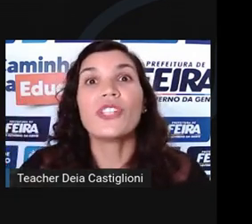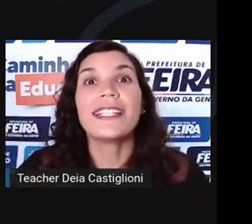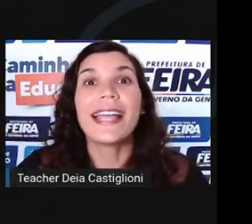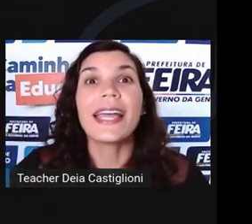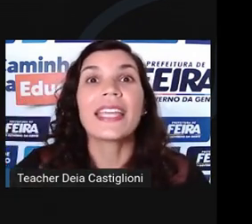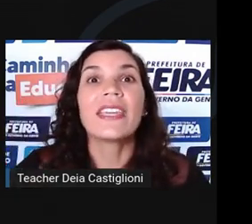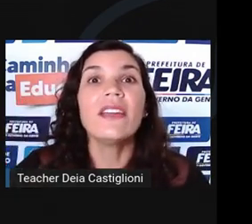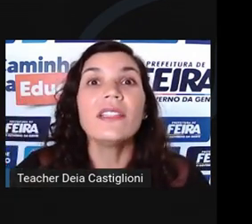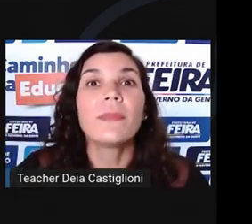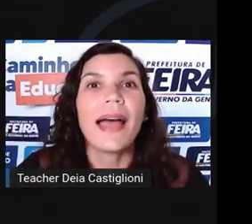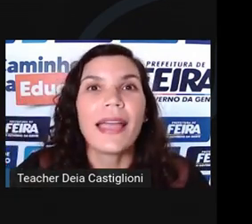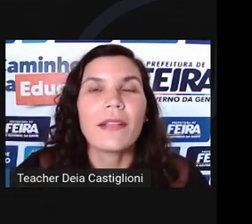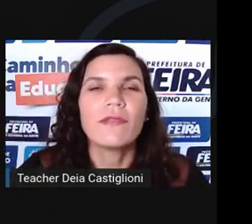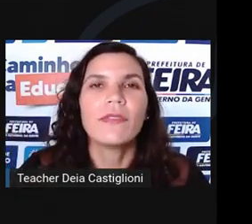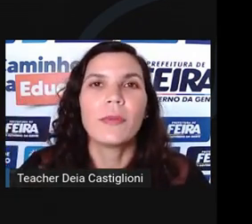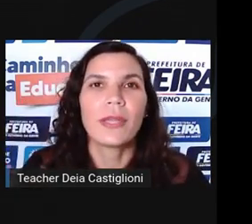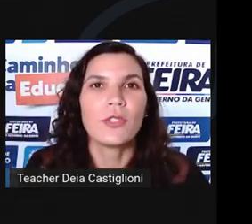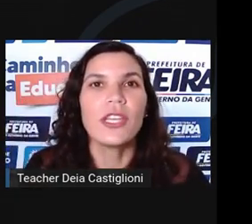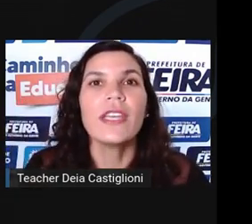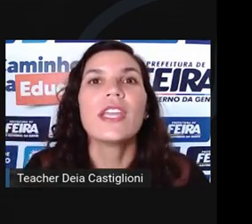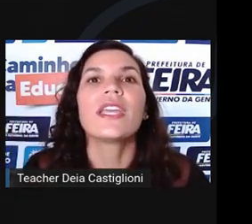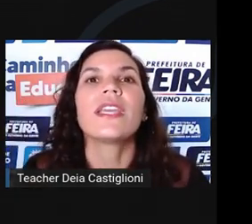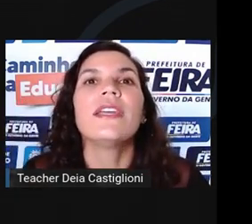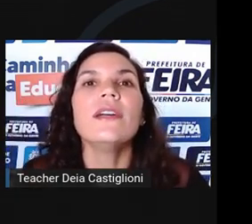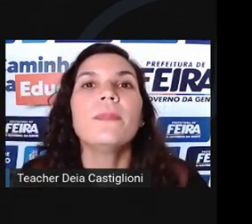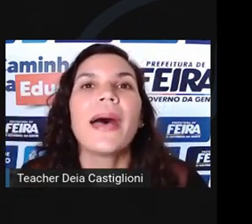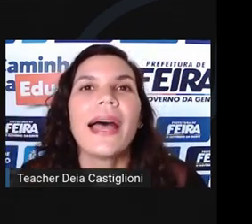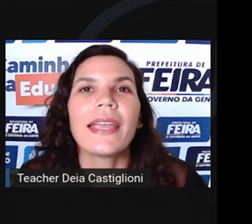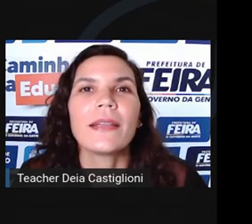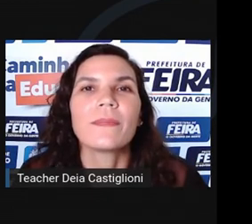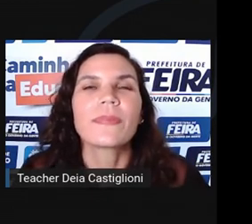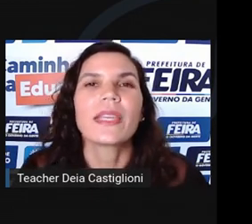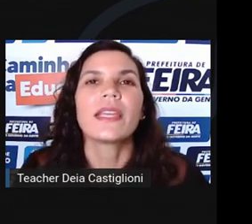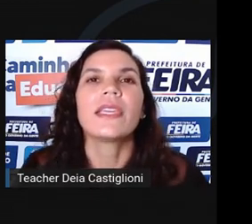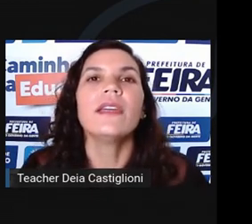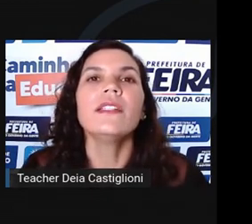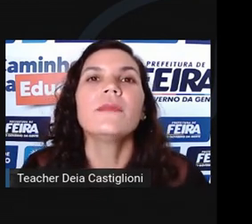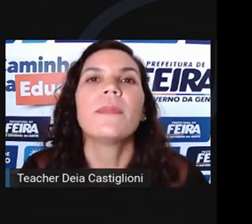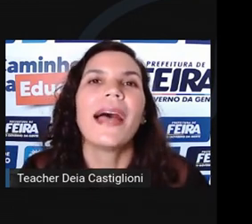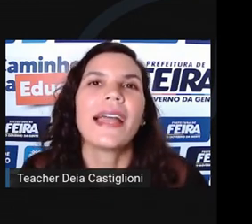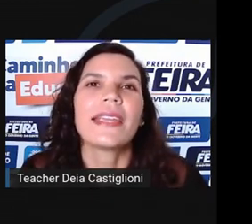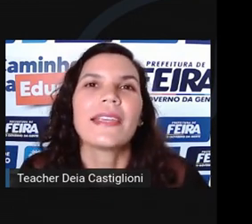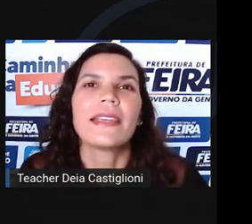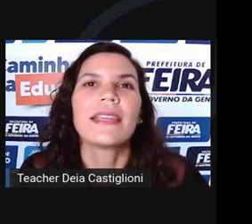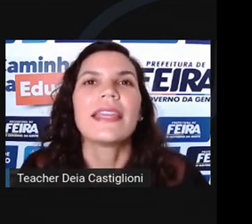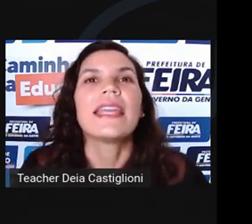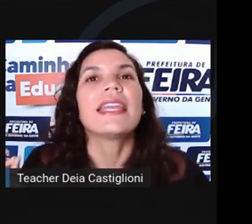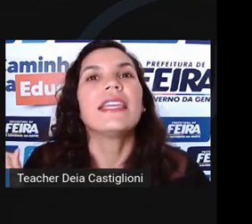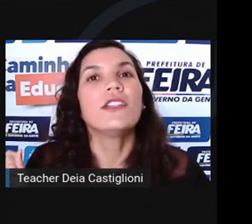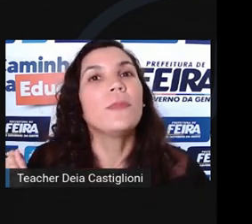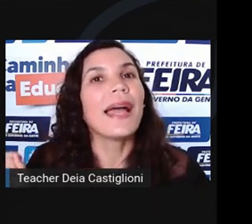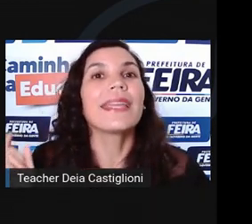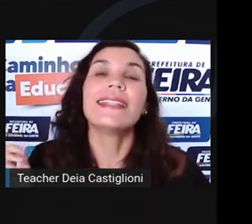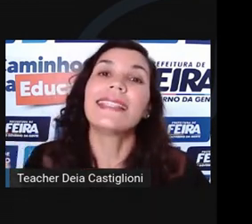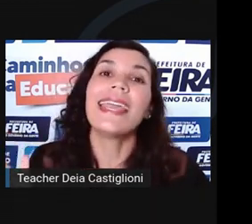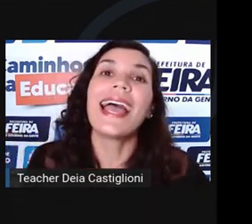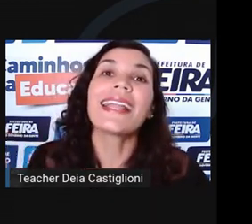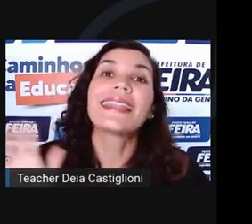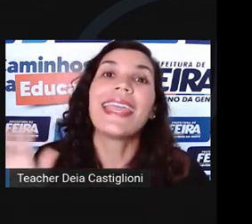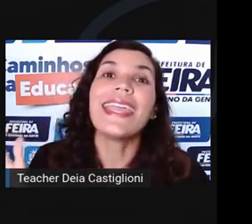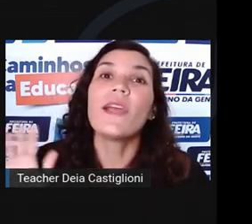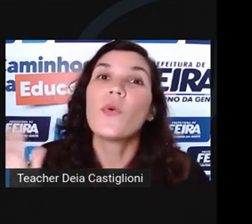posso utilizar goodbye. Vamos repetir? Goodbye. Goodbye. Goodbye quer